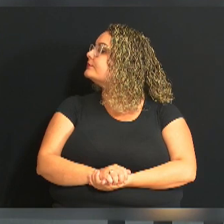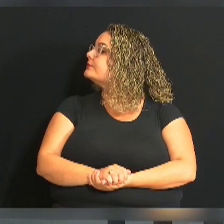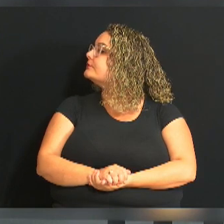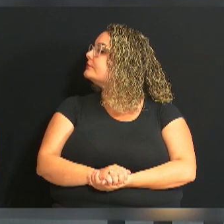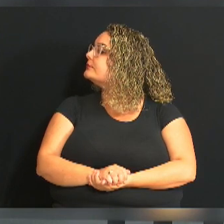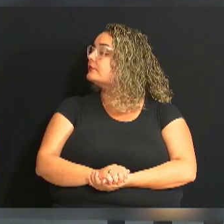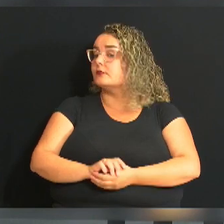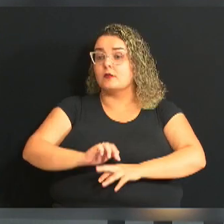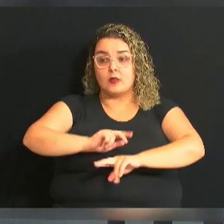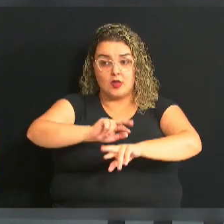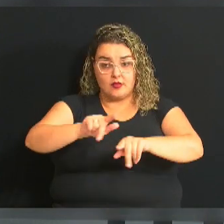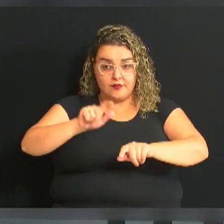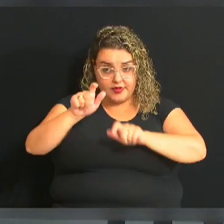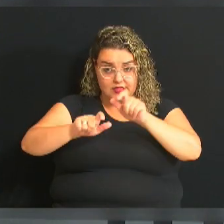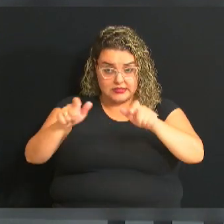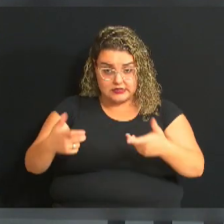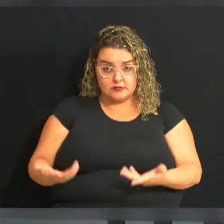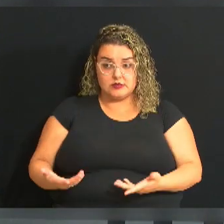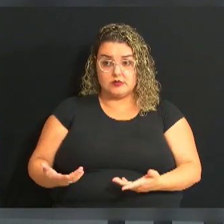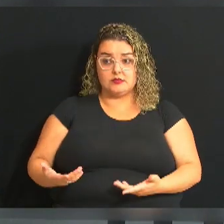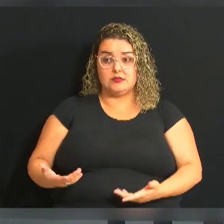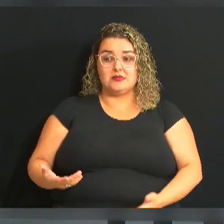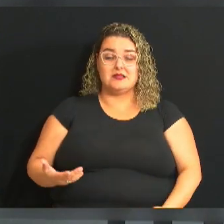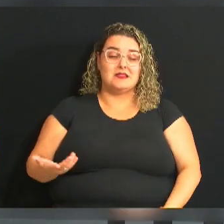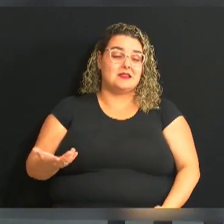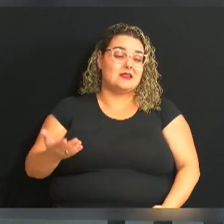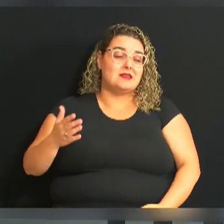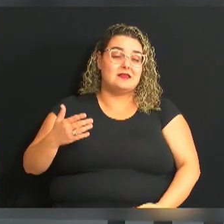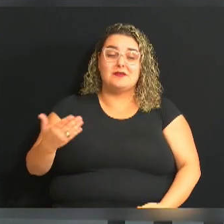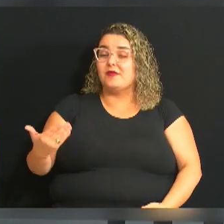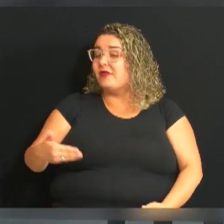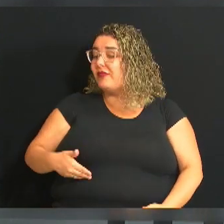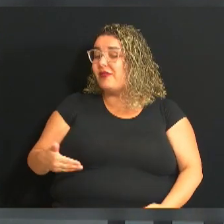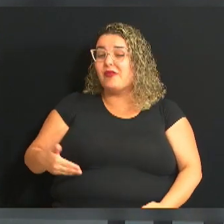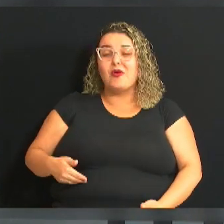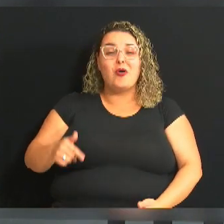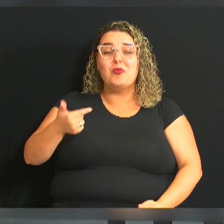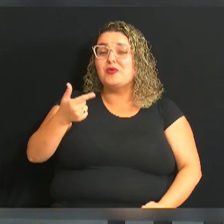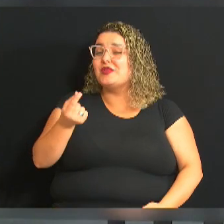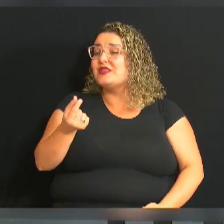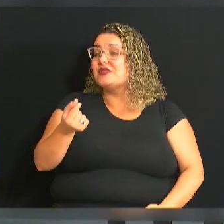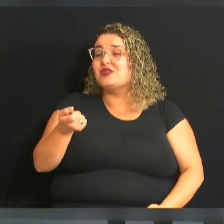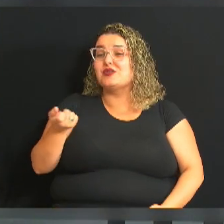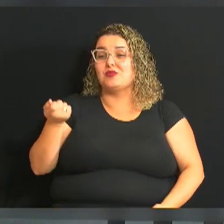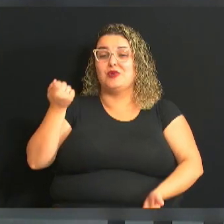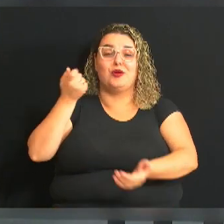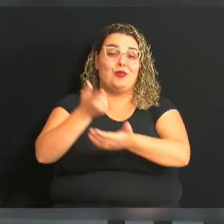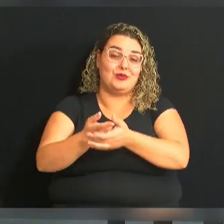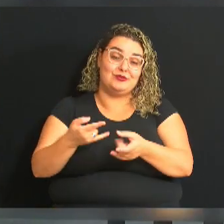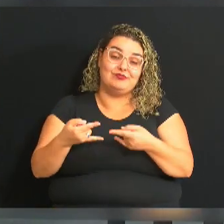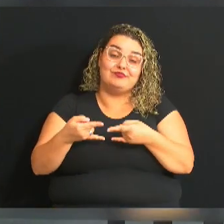Muitas pessoas que passam por necessidade, às vezes não têm dinheiro para acabar comprando um